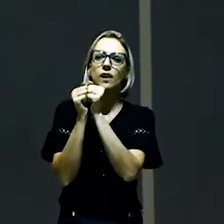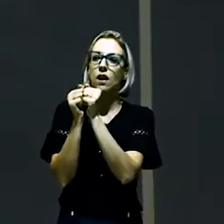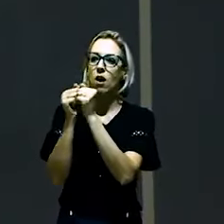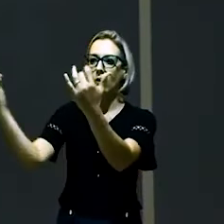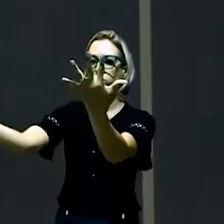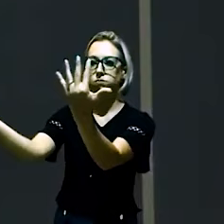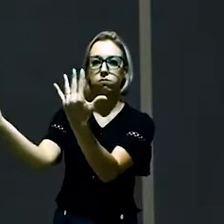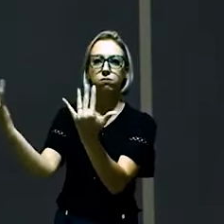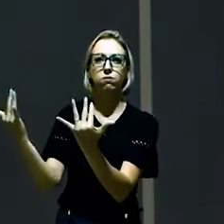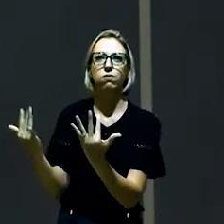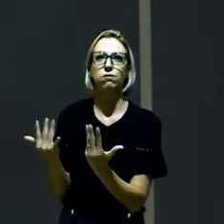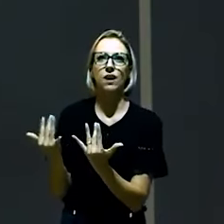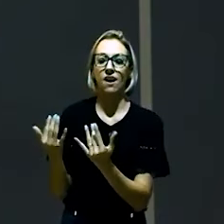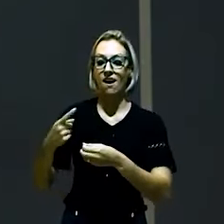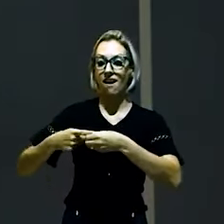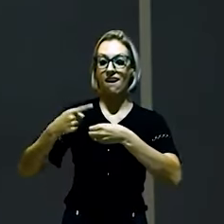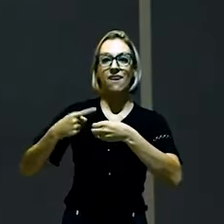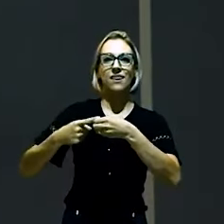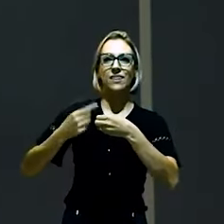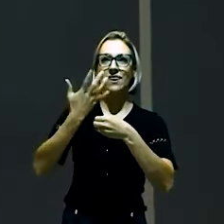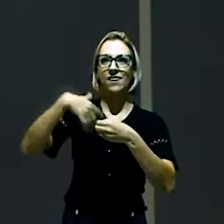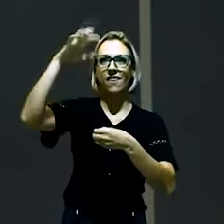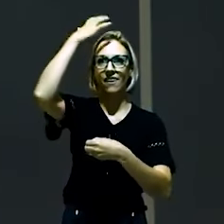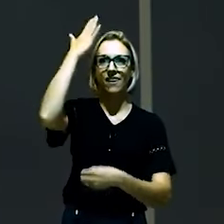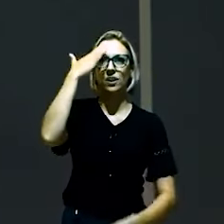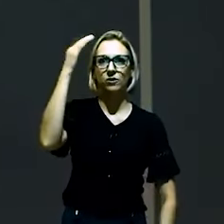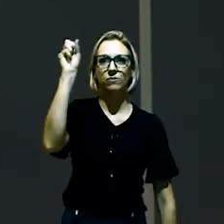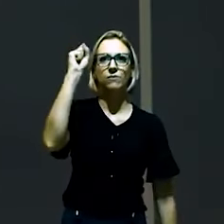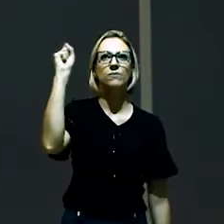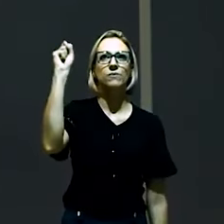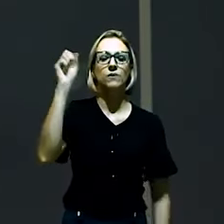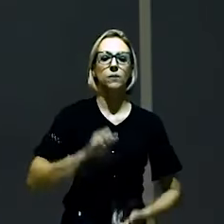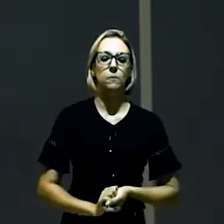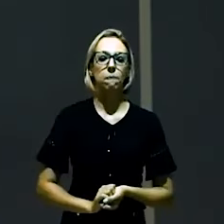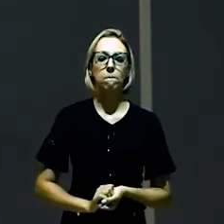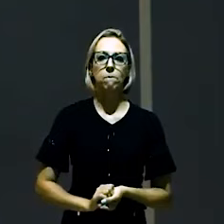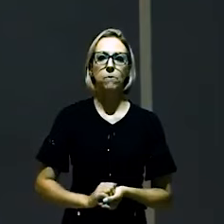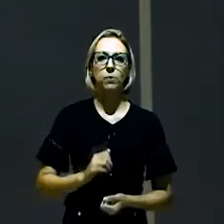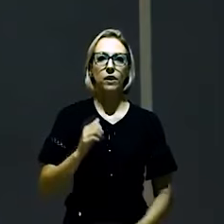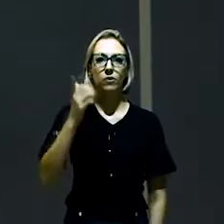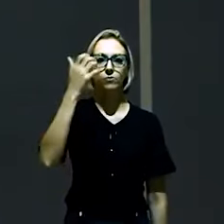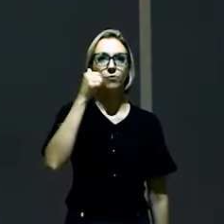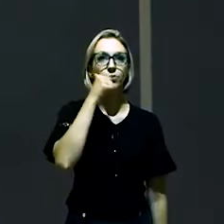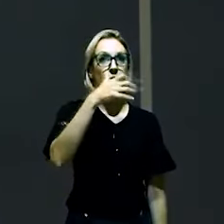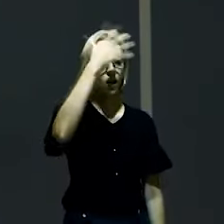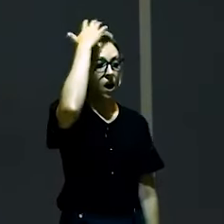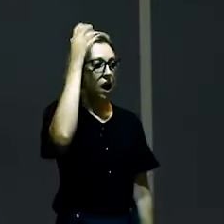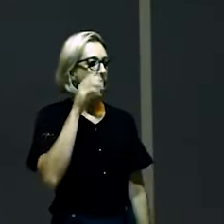de Salomão. E depois que ela conhece, ela diz o seguinte: você supera em sabedoria